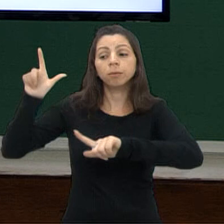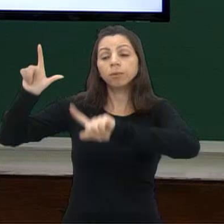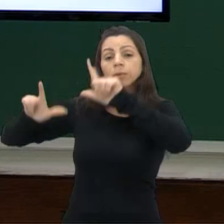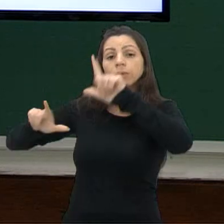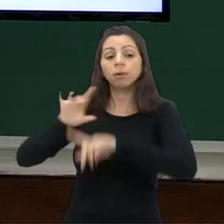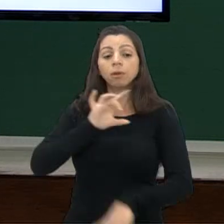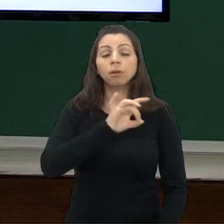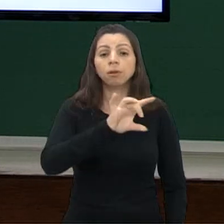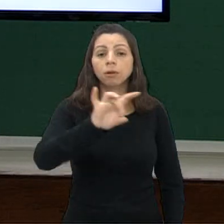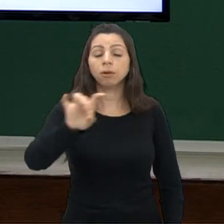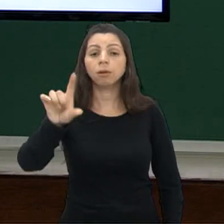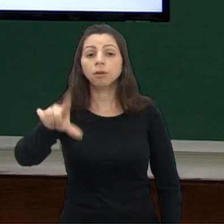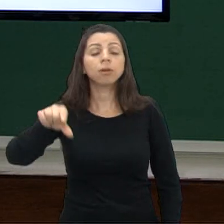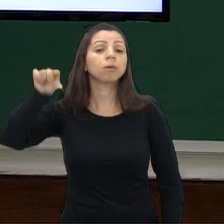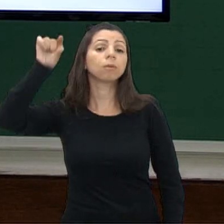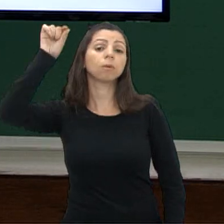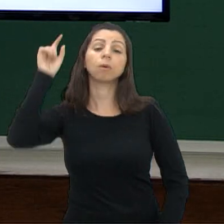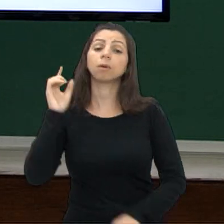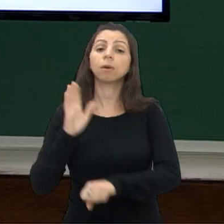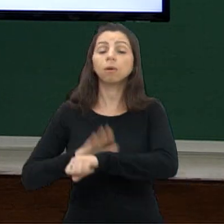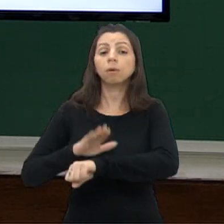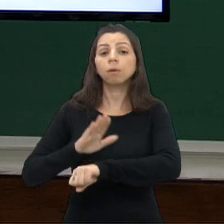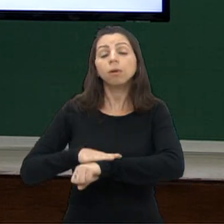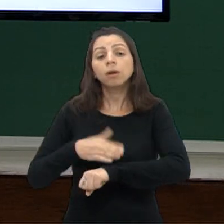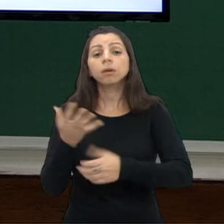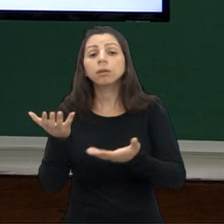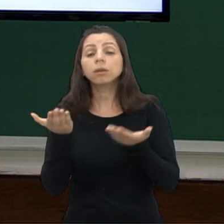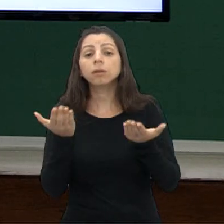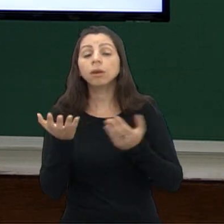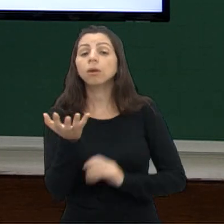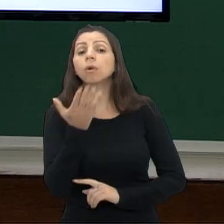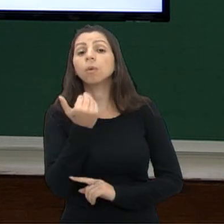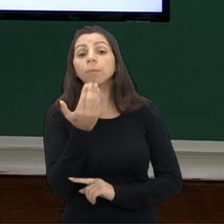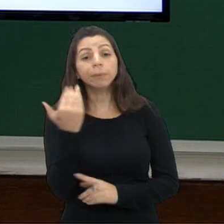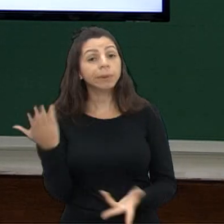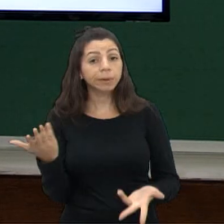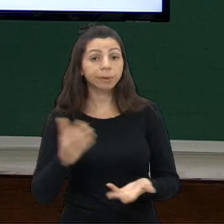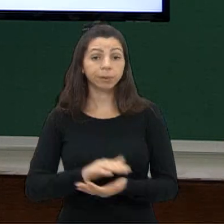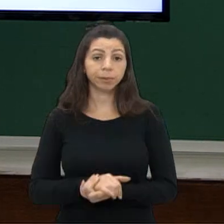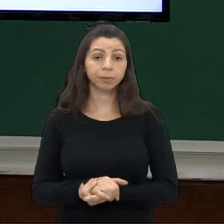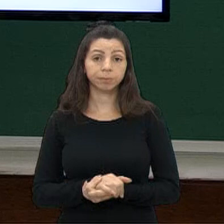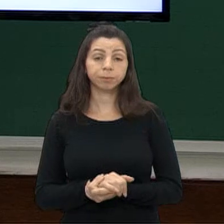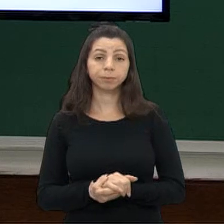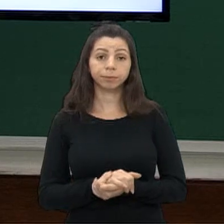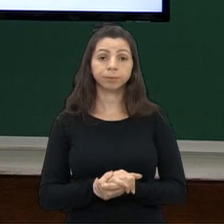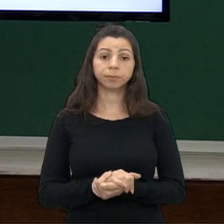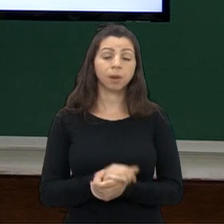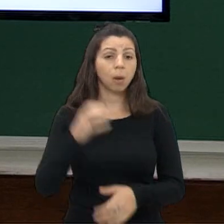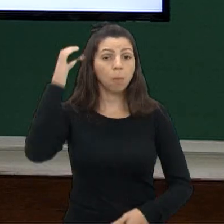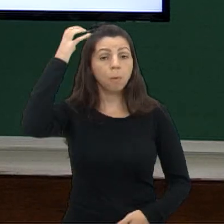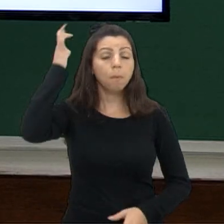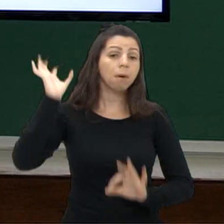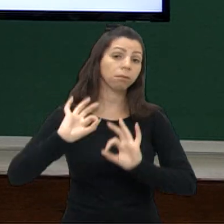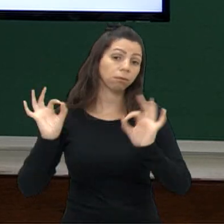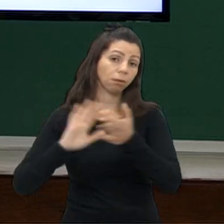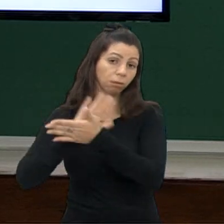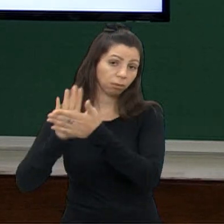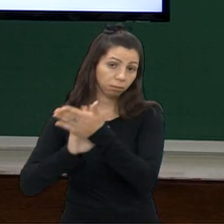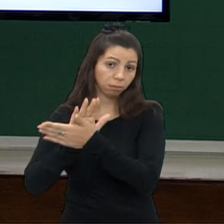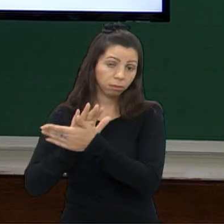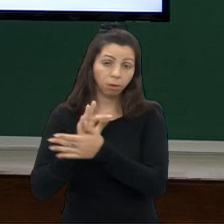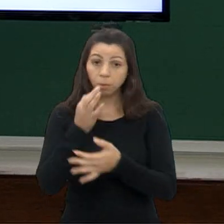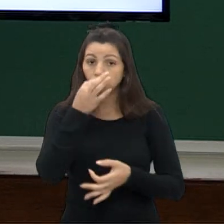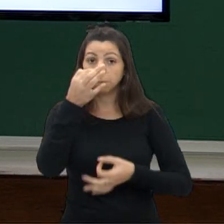que cada um escolha a hora que desejar para fazer as refeições. E ela não é culpada de nada. Então eles têm